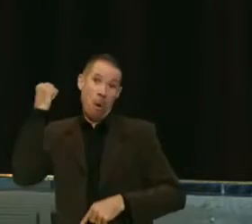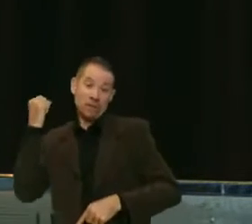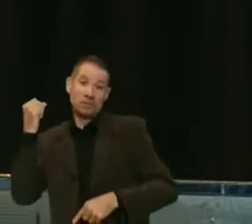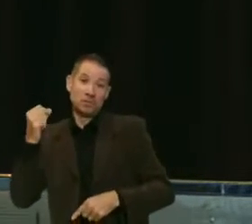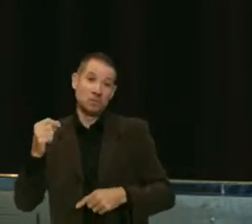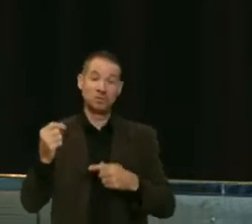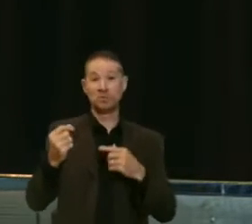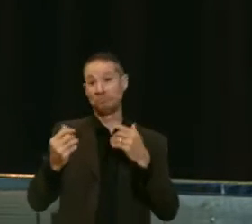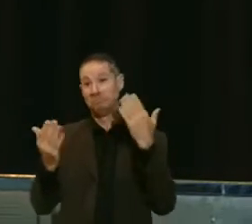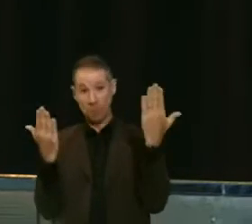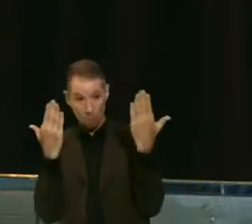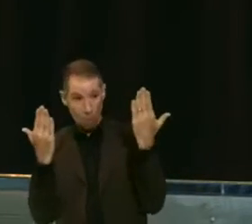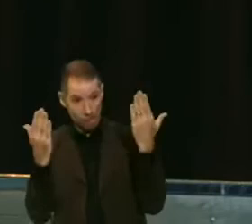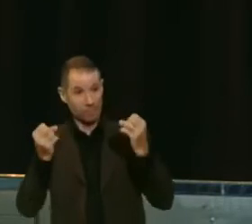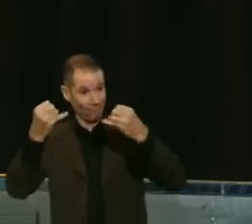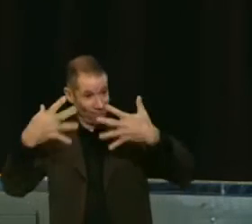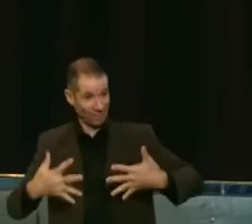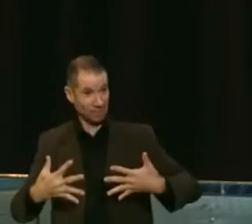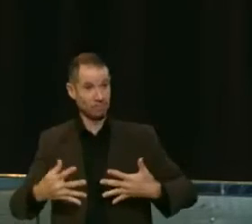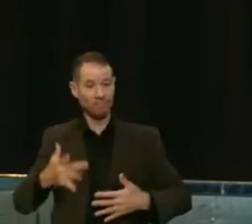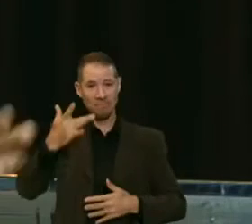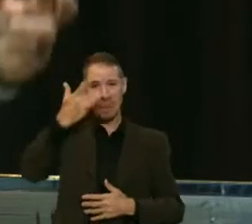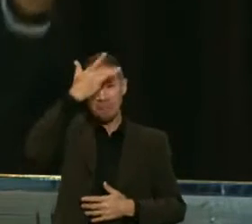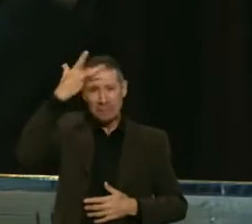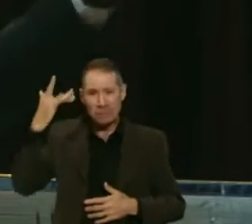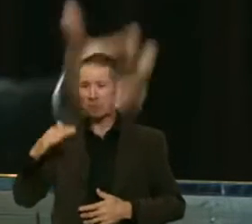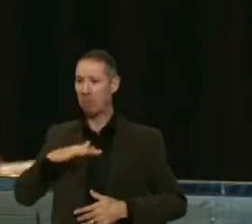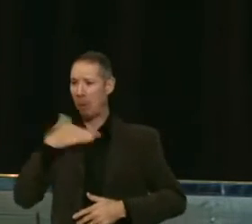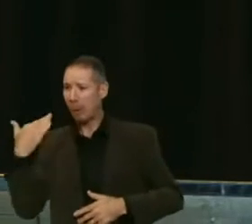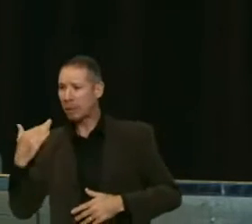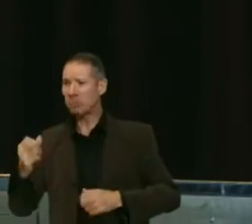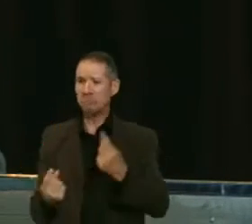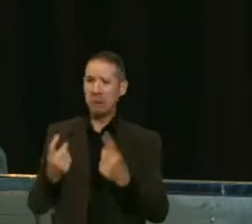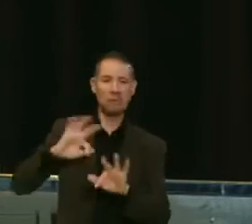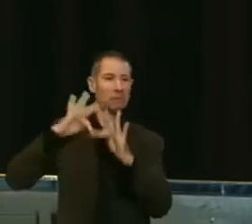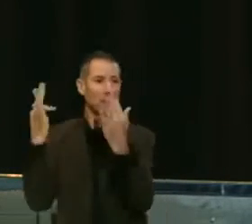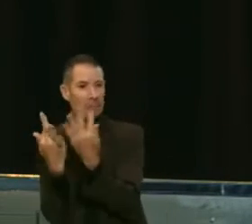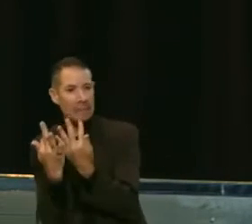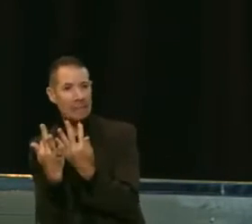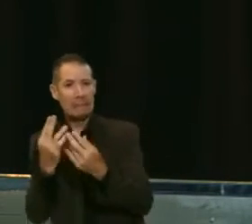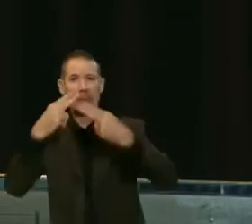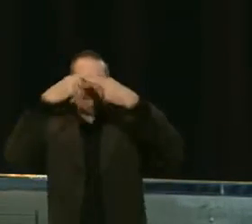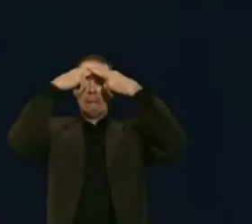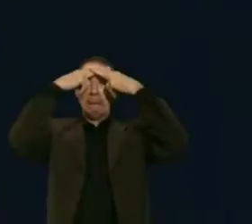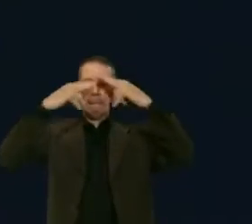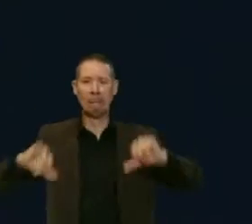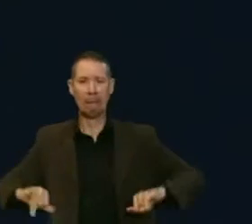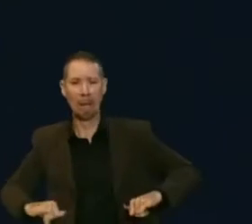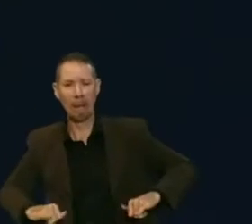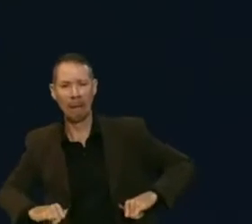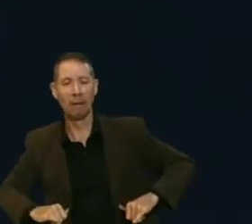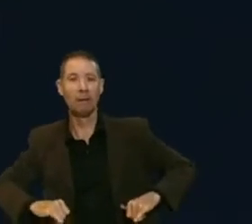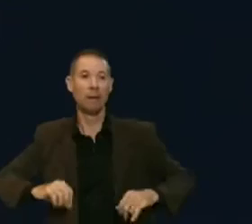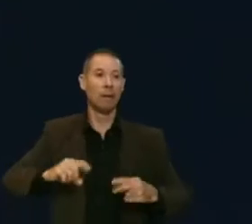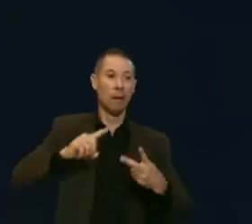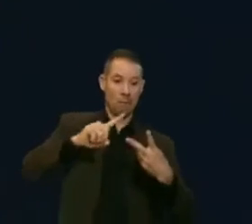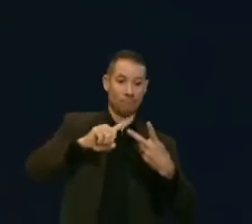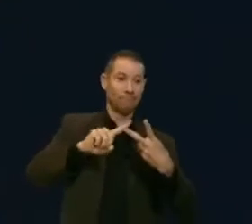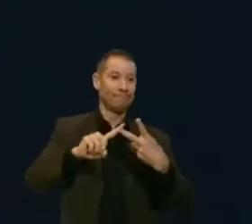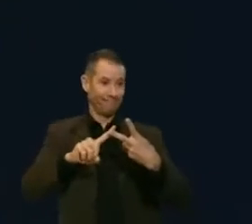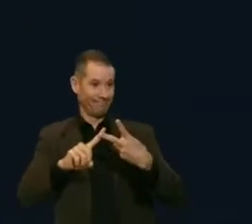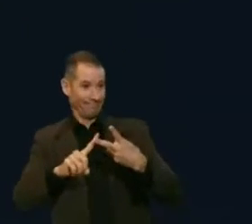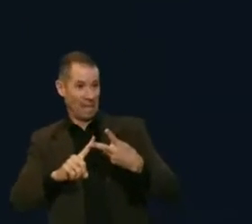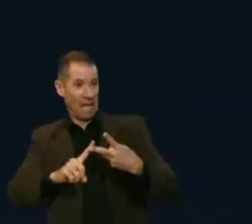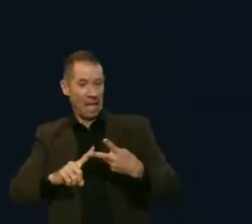alguém recentemente, ainda não deu tempo de cicatrizar. Você perdeu o teu